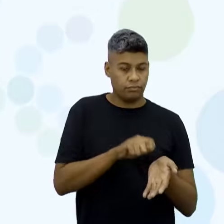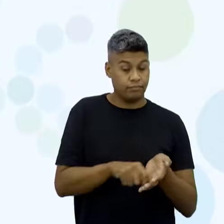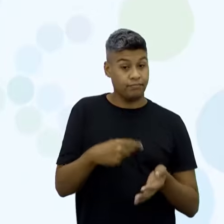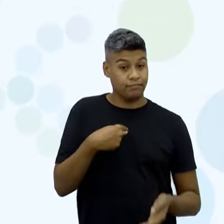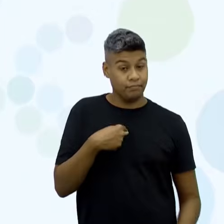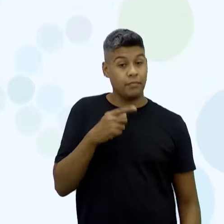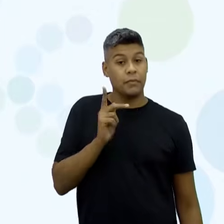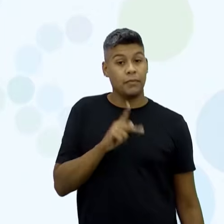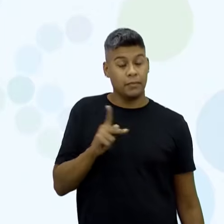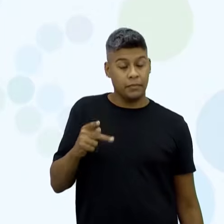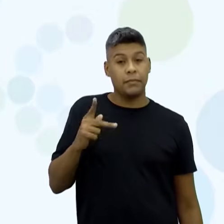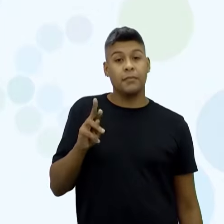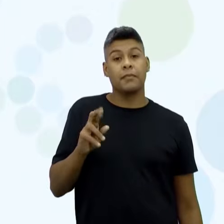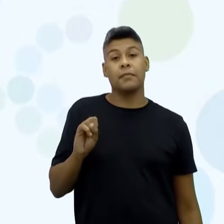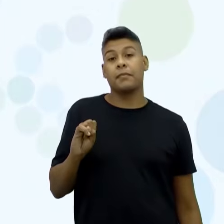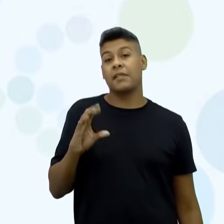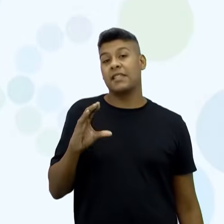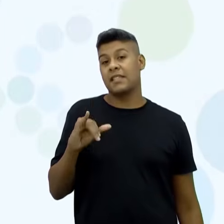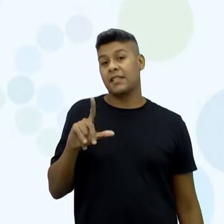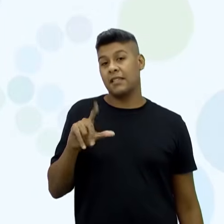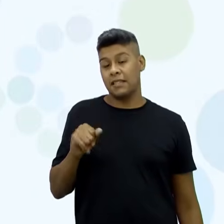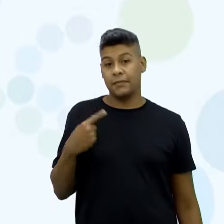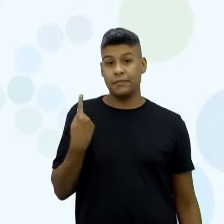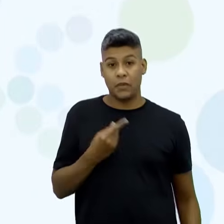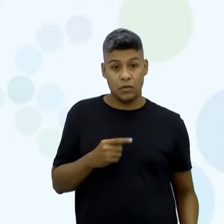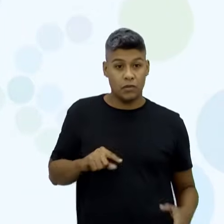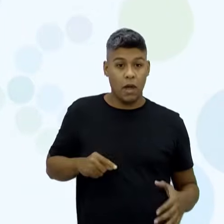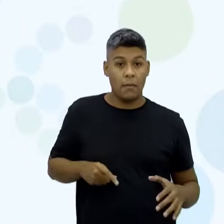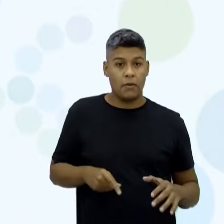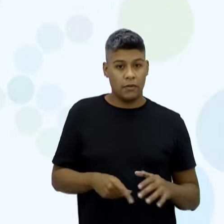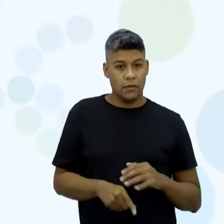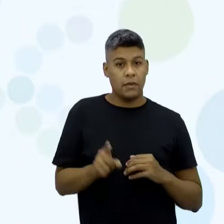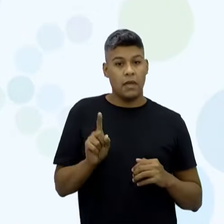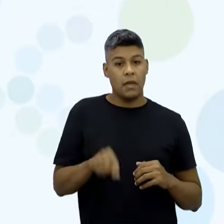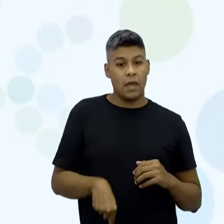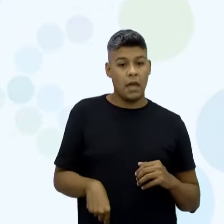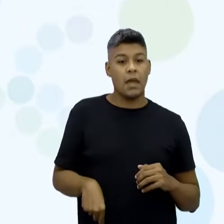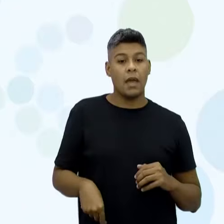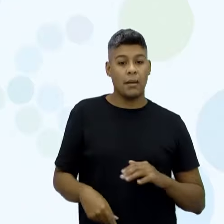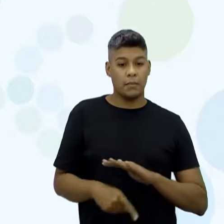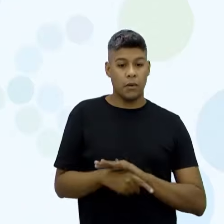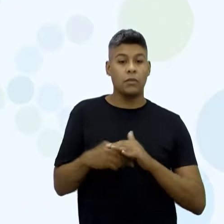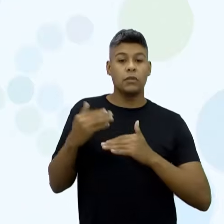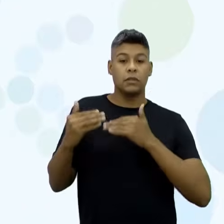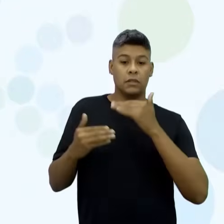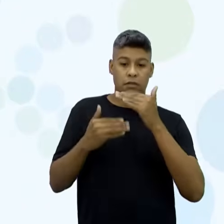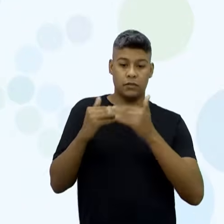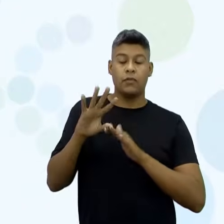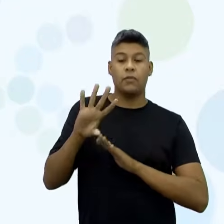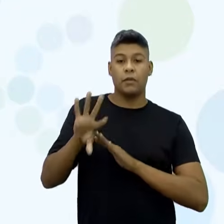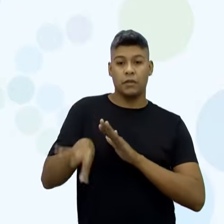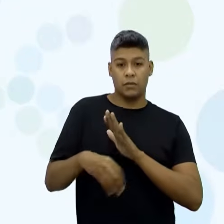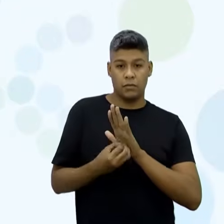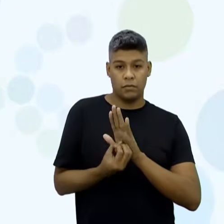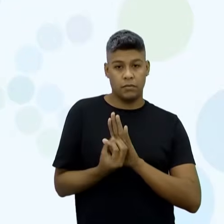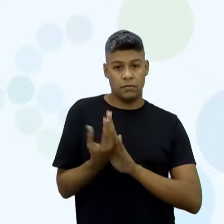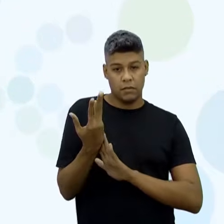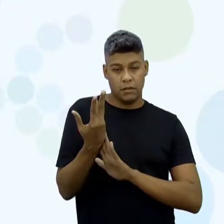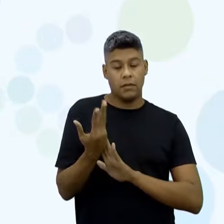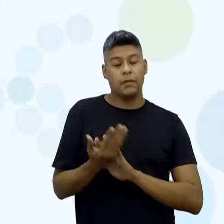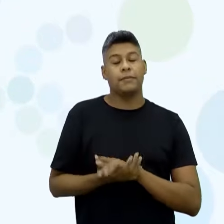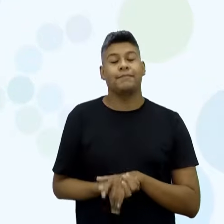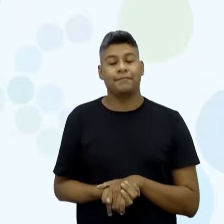eu sou a professora Priscila e o nosso aprofundamento é o meu papel no desenvolvimento sustentável, a